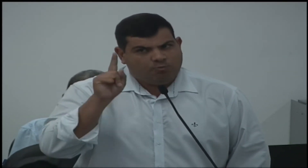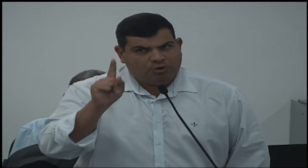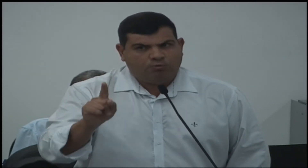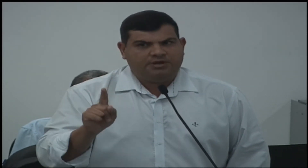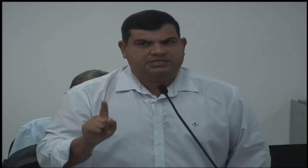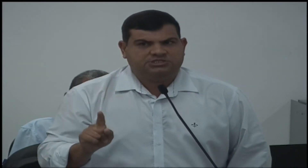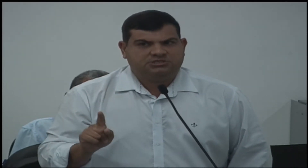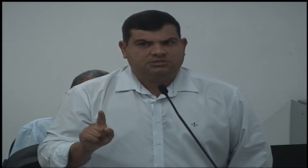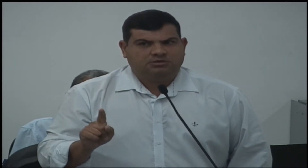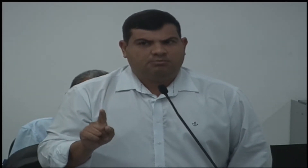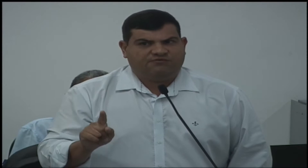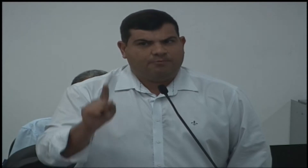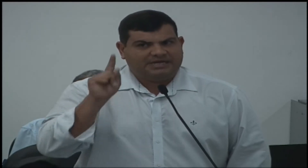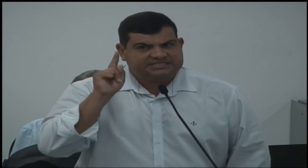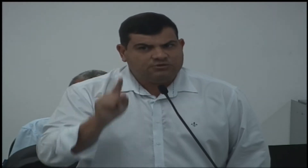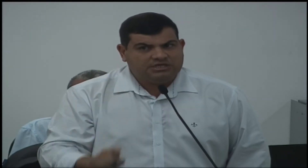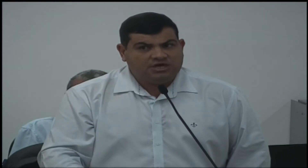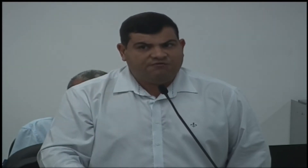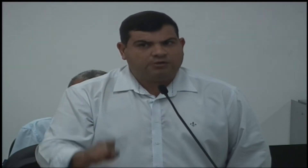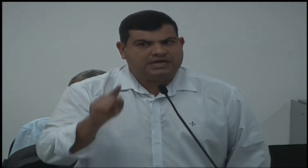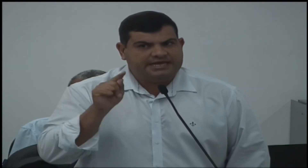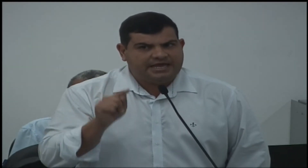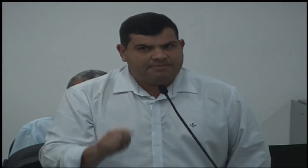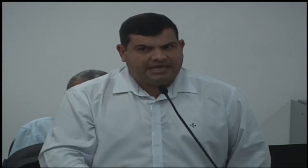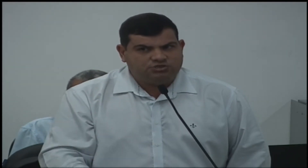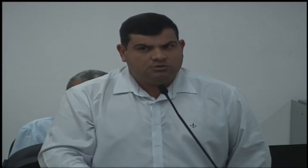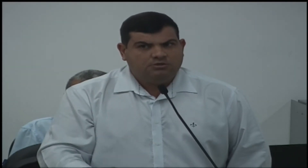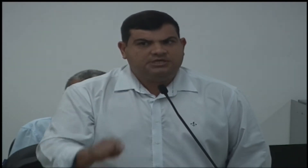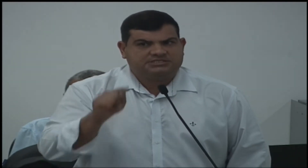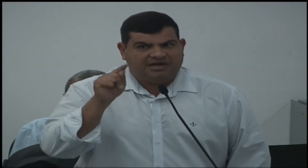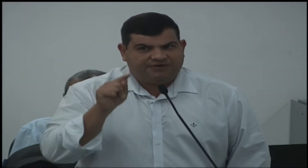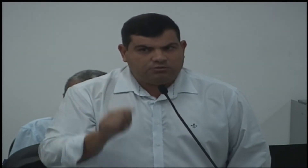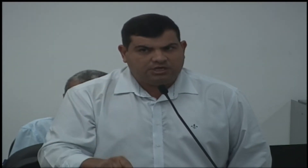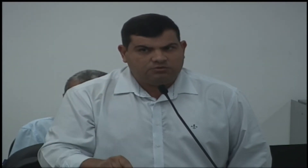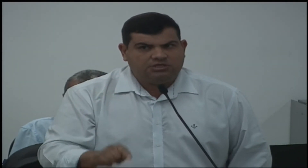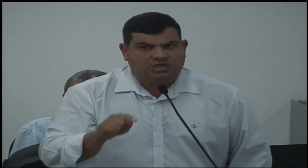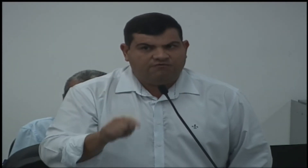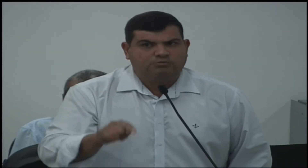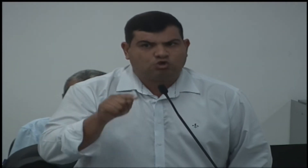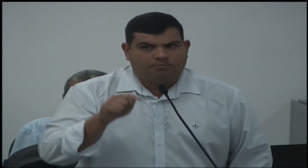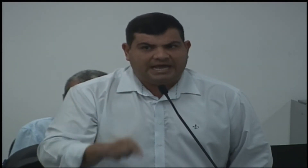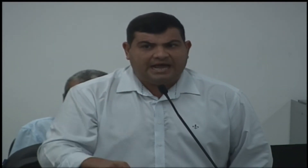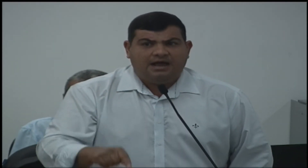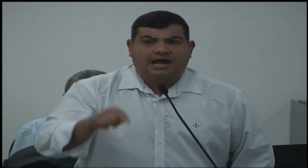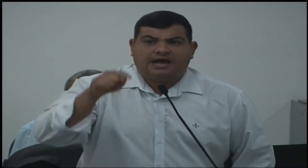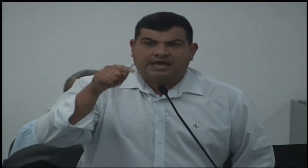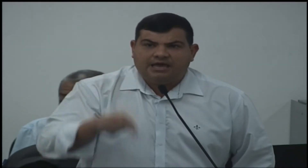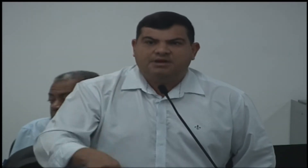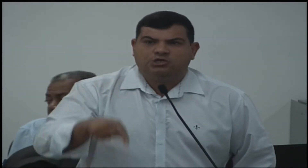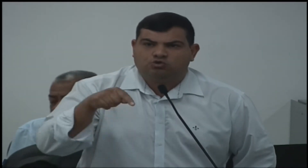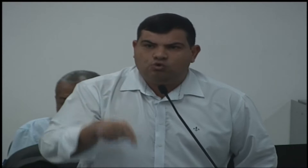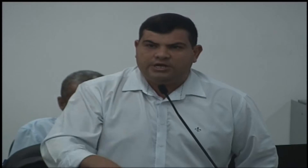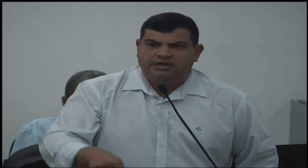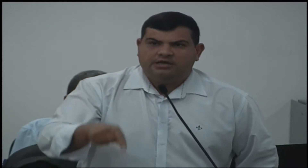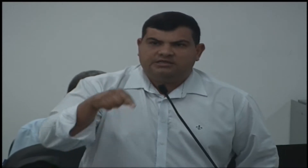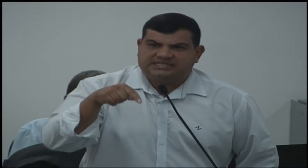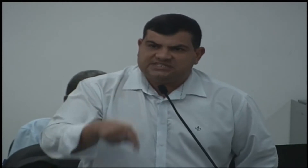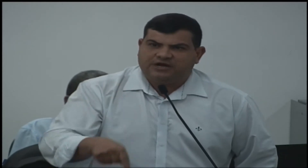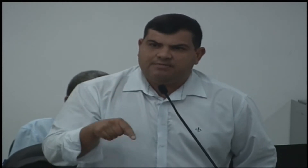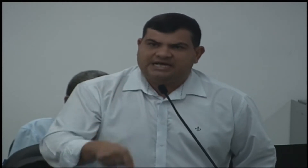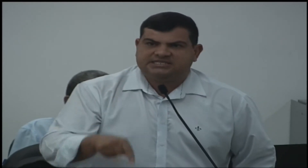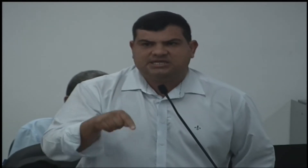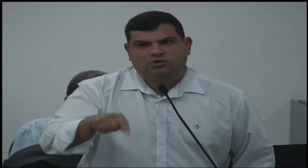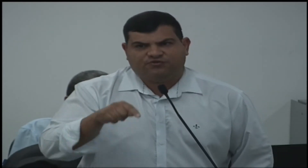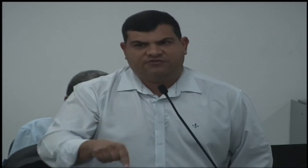é algo preocupante, porque foi passado que não faltaria remédio, está faltando. Então, vamos cobrar a reabertura